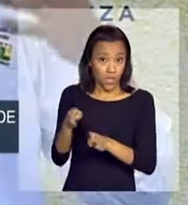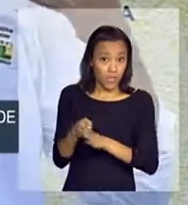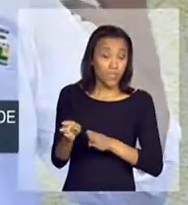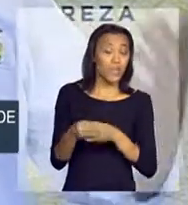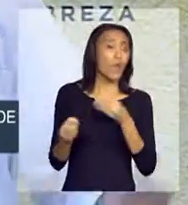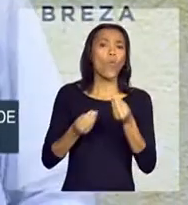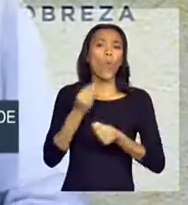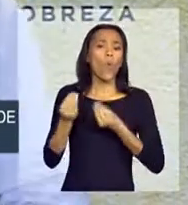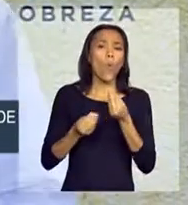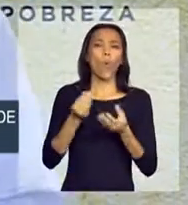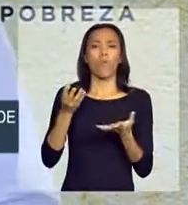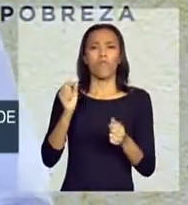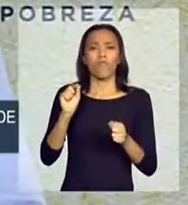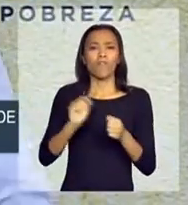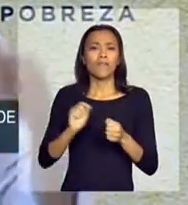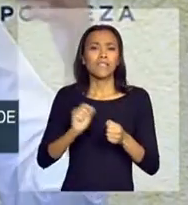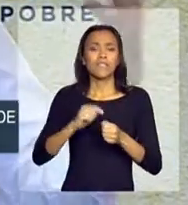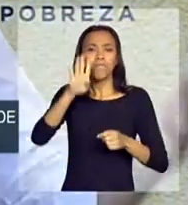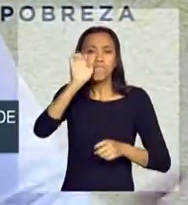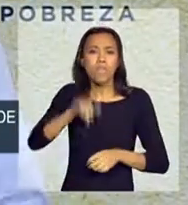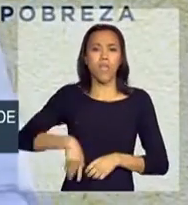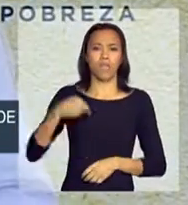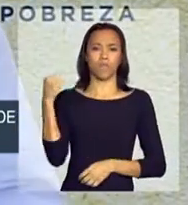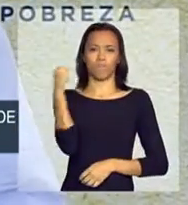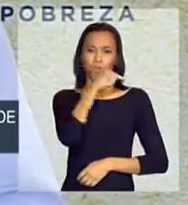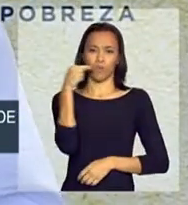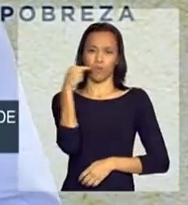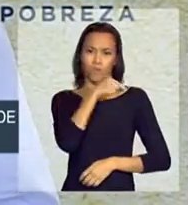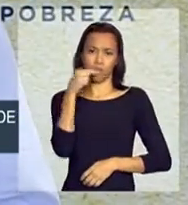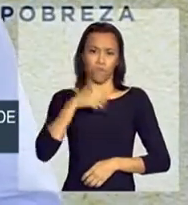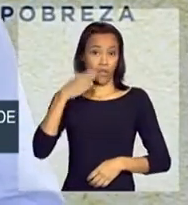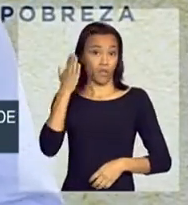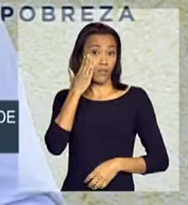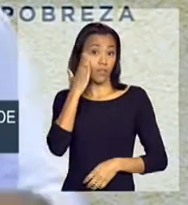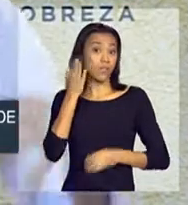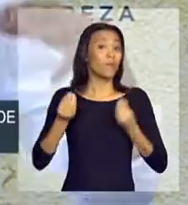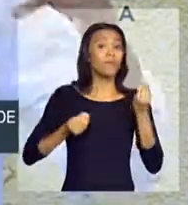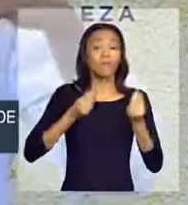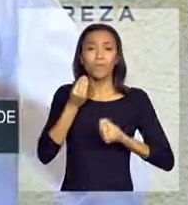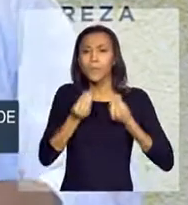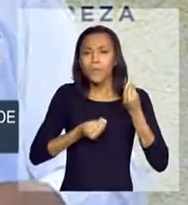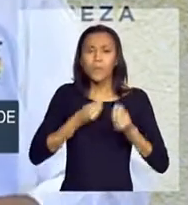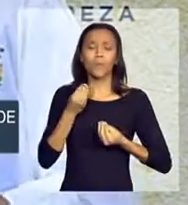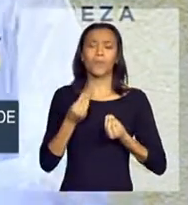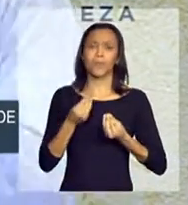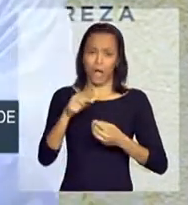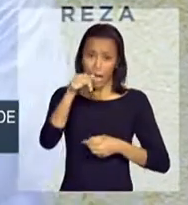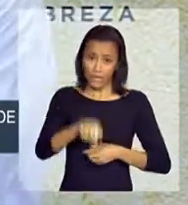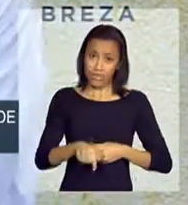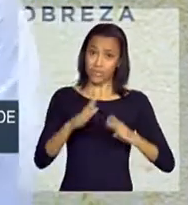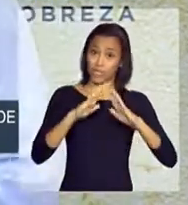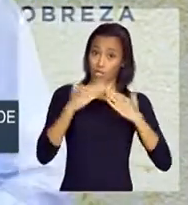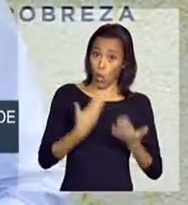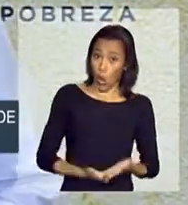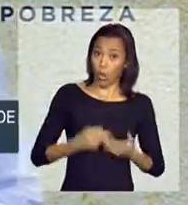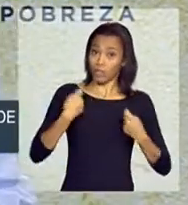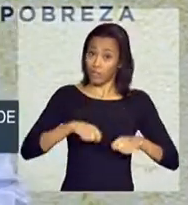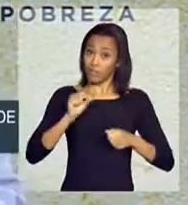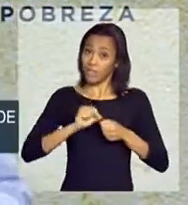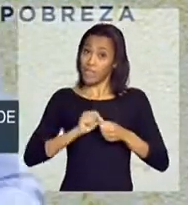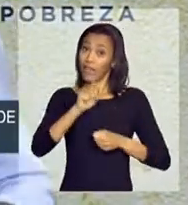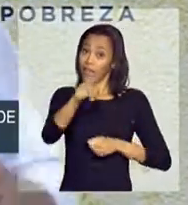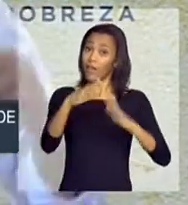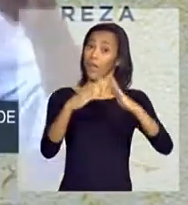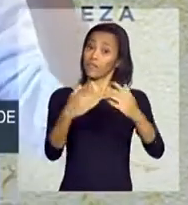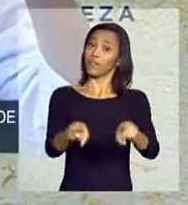prevenção como que aprende a fazer a escovação como que aprende a escovar como aquilo que escova aqui na escola tem que fazer dentro